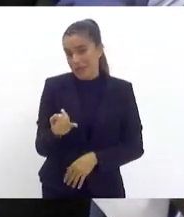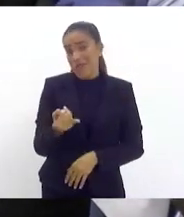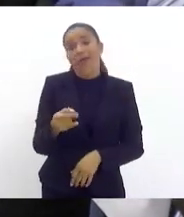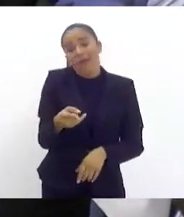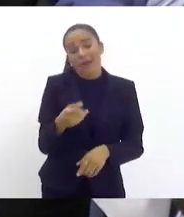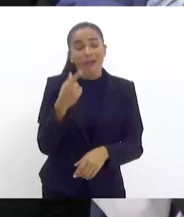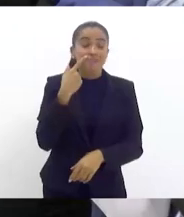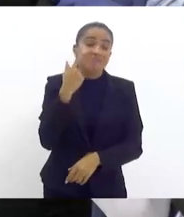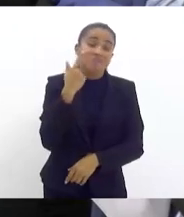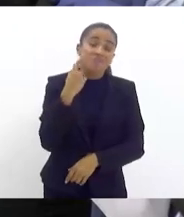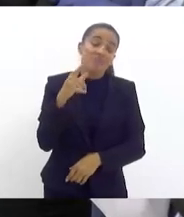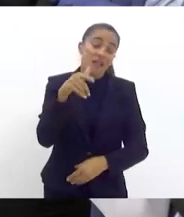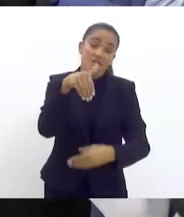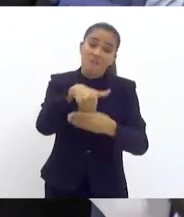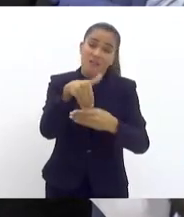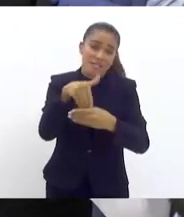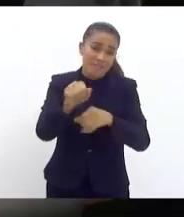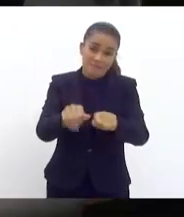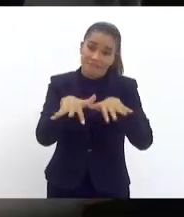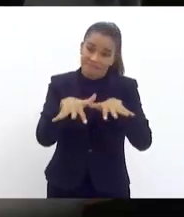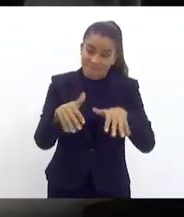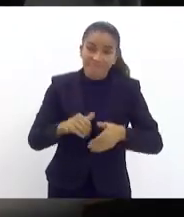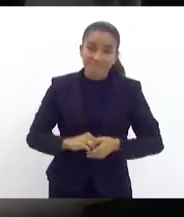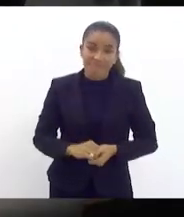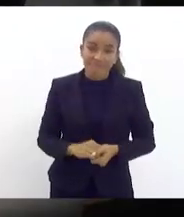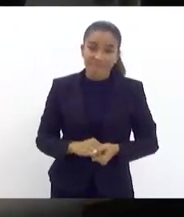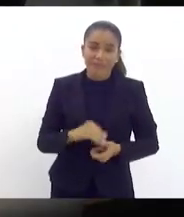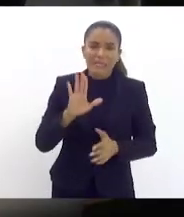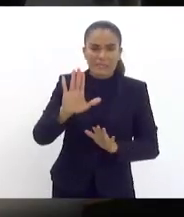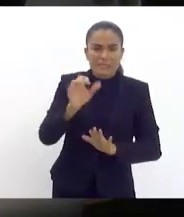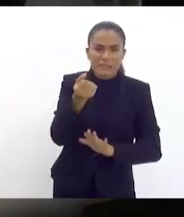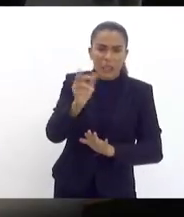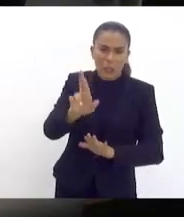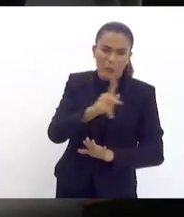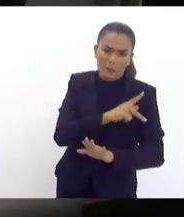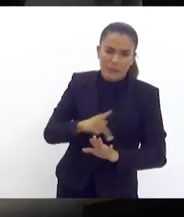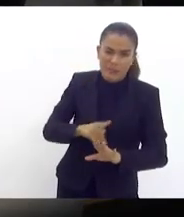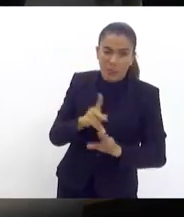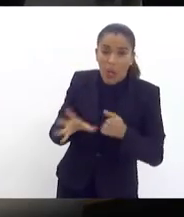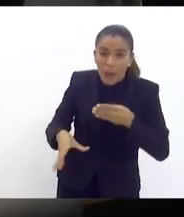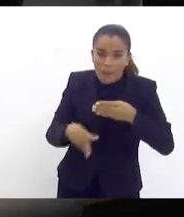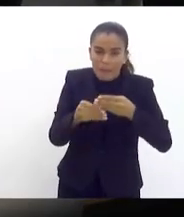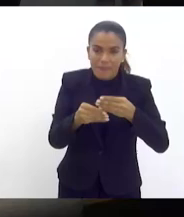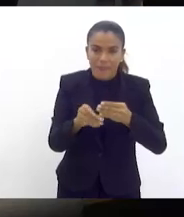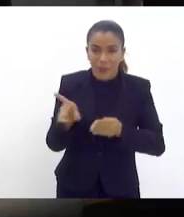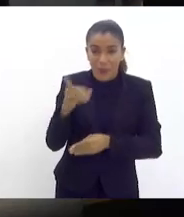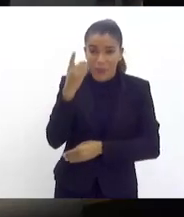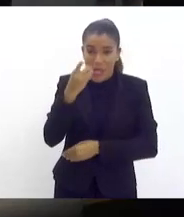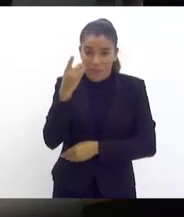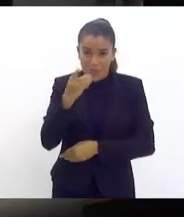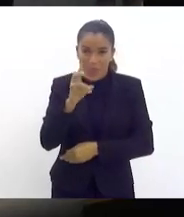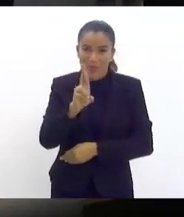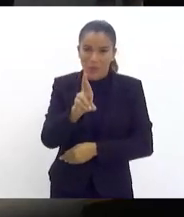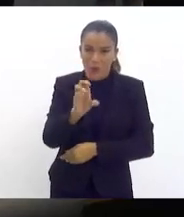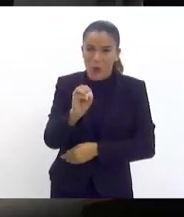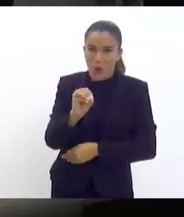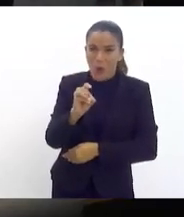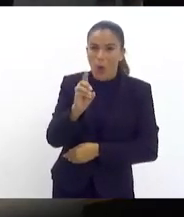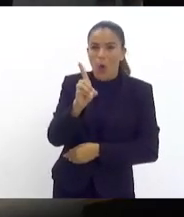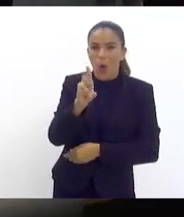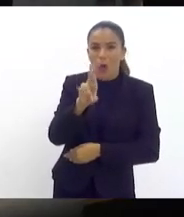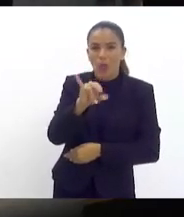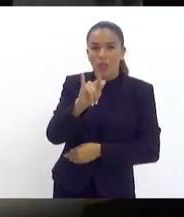votação. É essa a questão, entendeu, presidente? Senhor presidente, só uma partezinha. Deputado Spau. O deputado Rodrigo Amorim, no